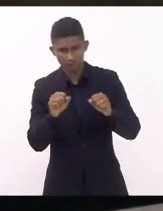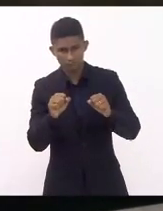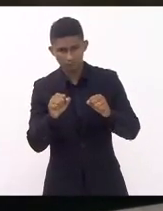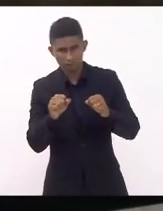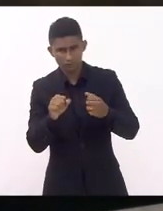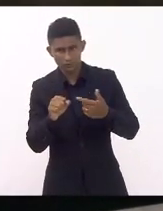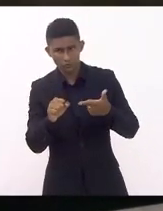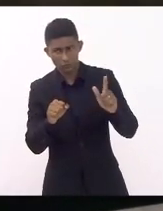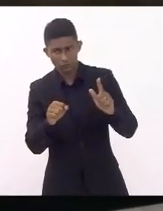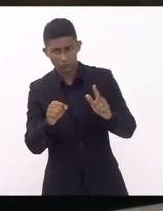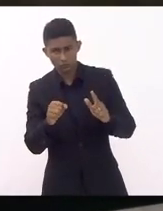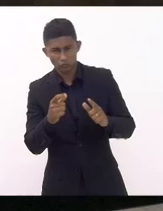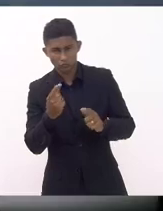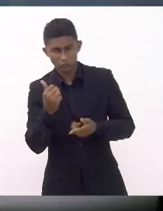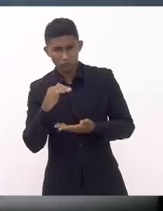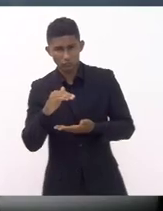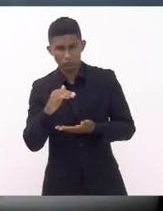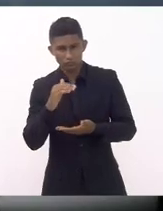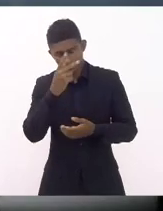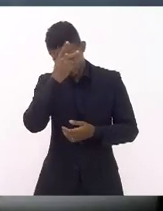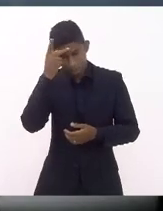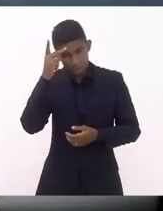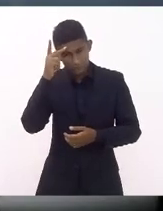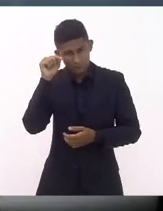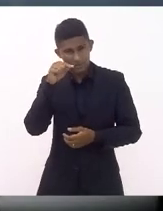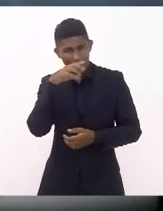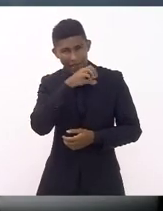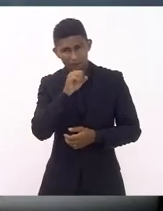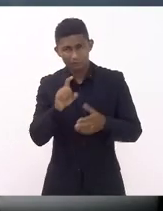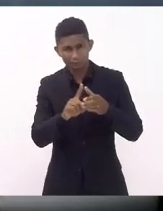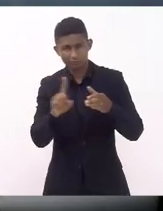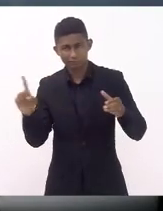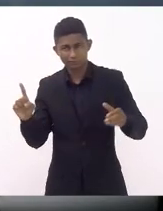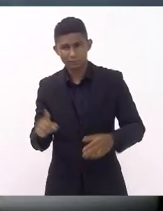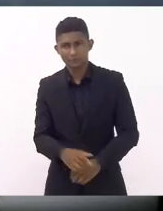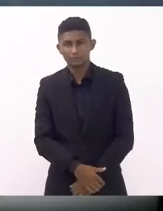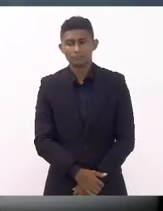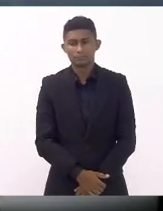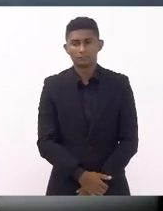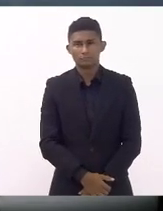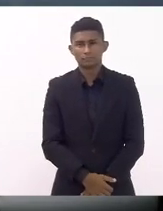do orçamento, ele saiu aqui rapidamente.